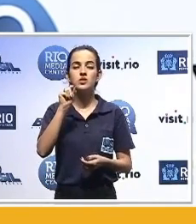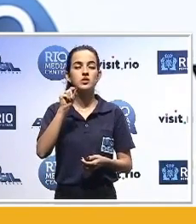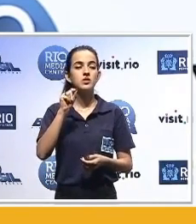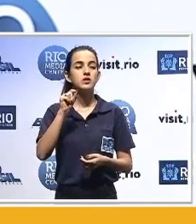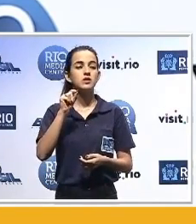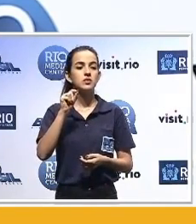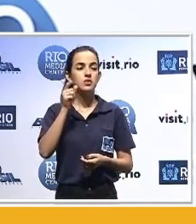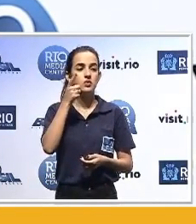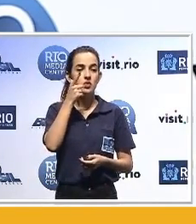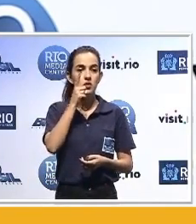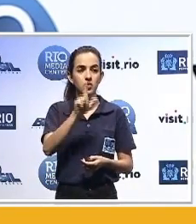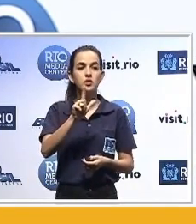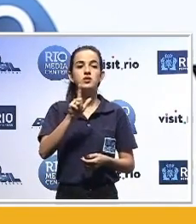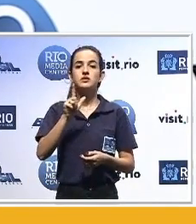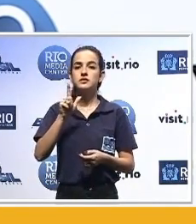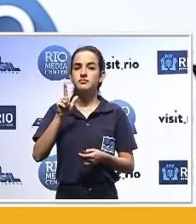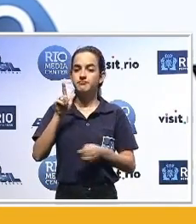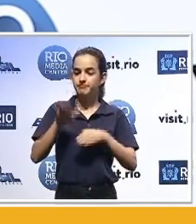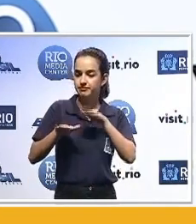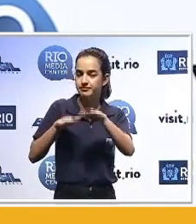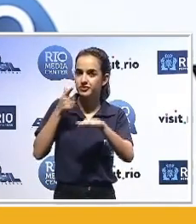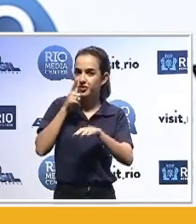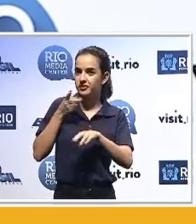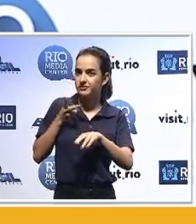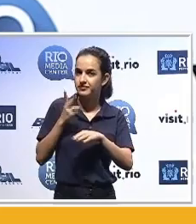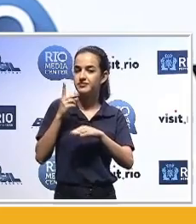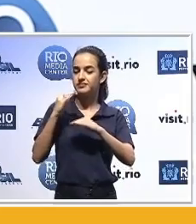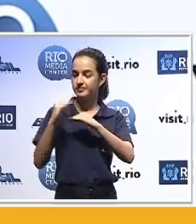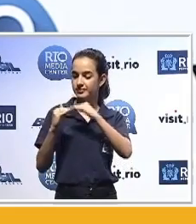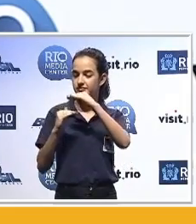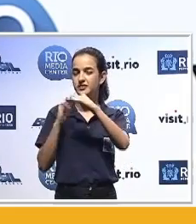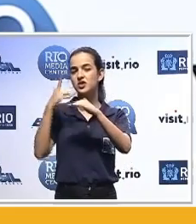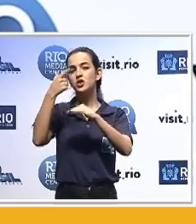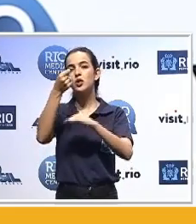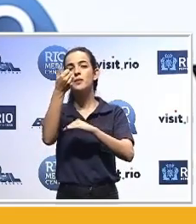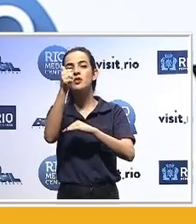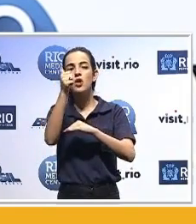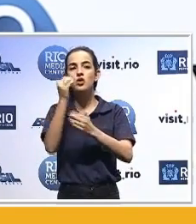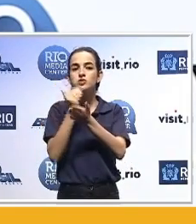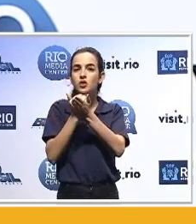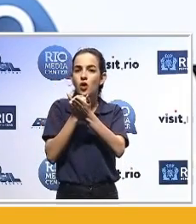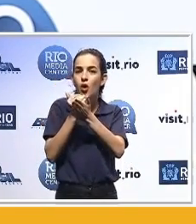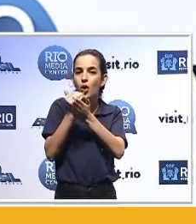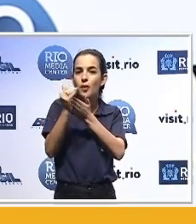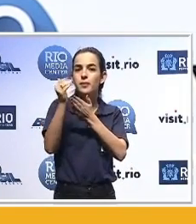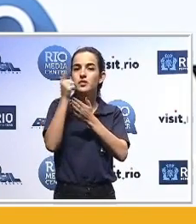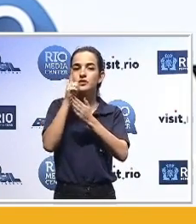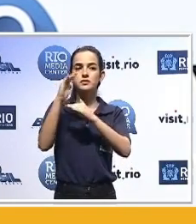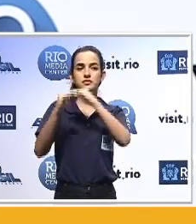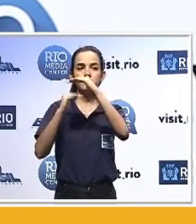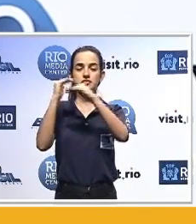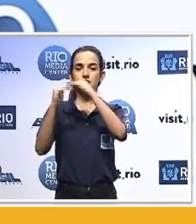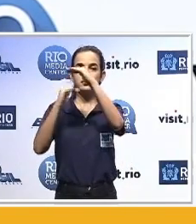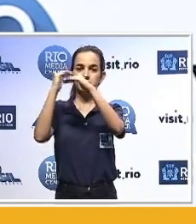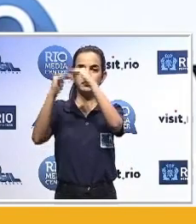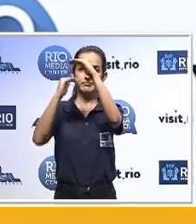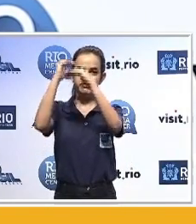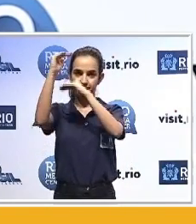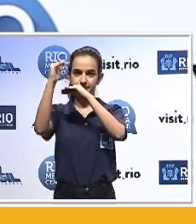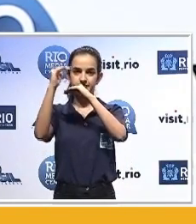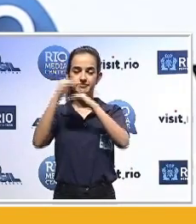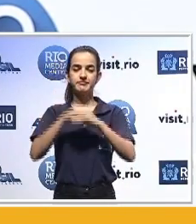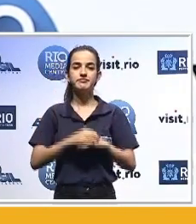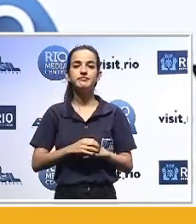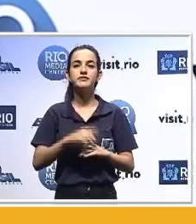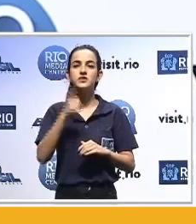se faz com os primeiros passos. Esses já foram dados a partir de 2011. Nós esperamos que, com esse